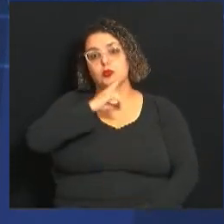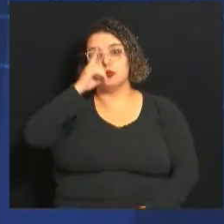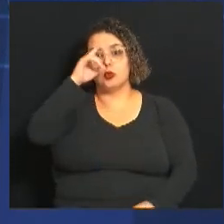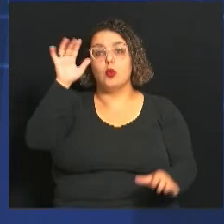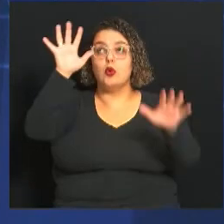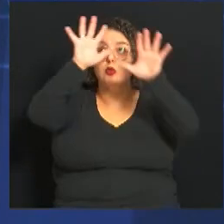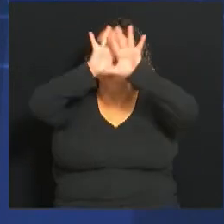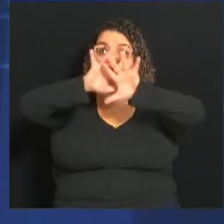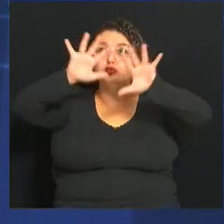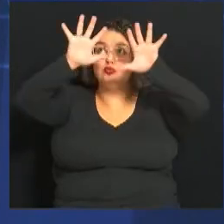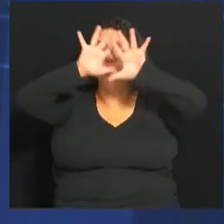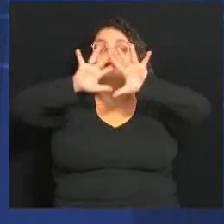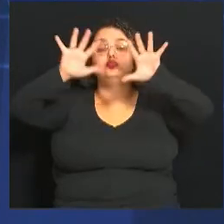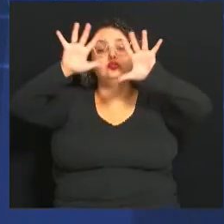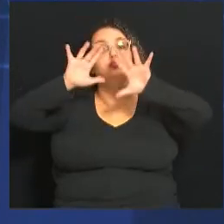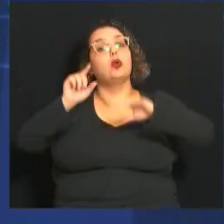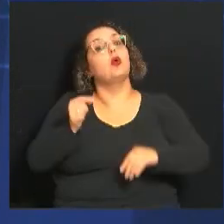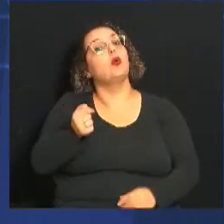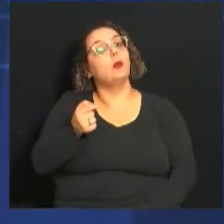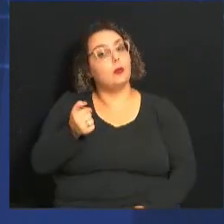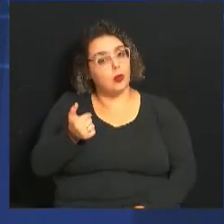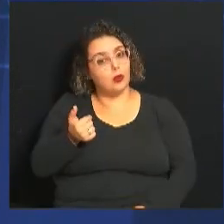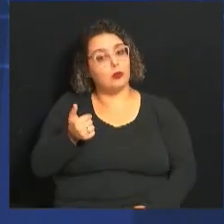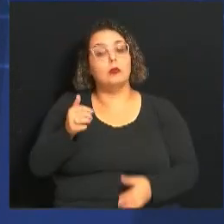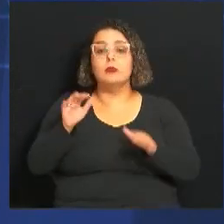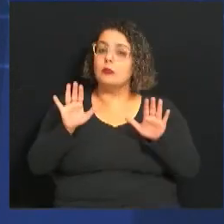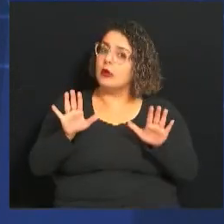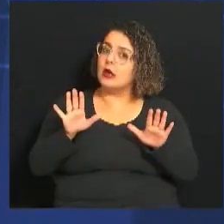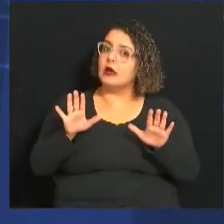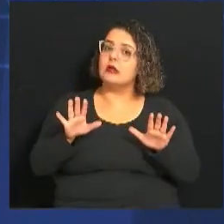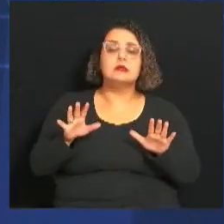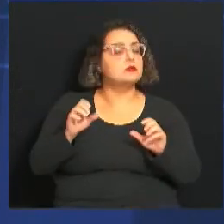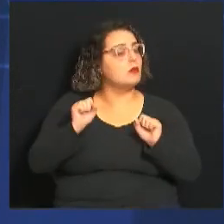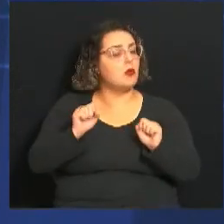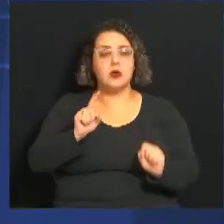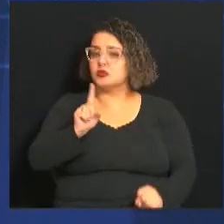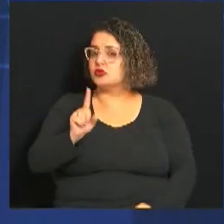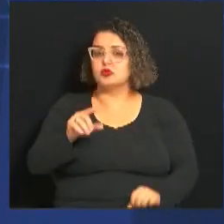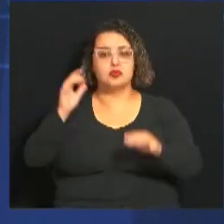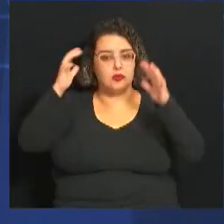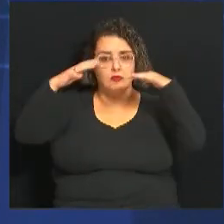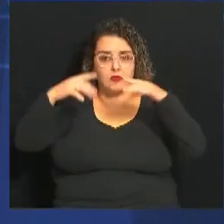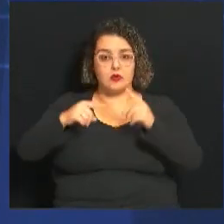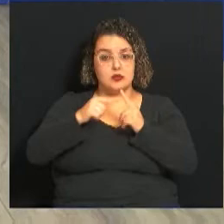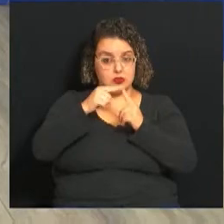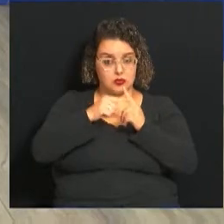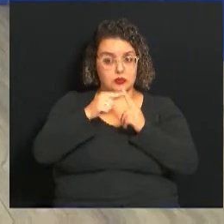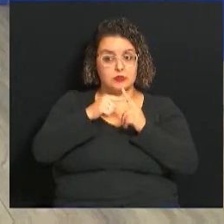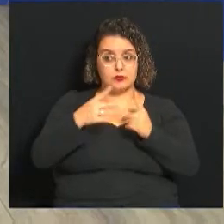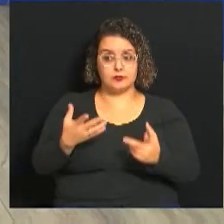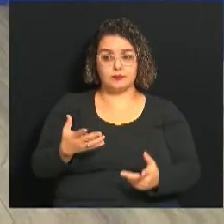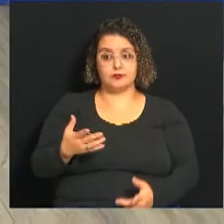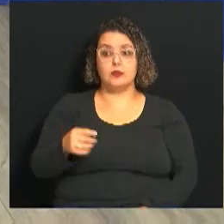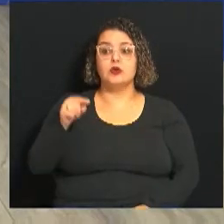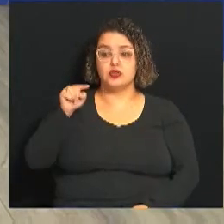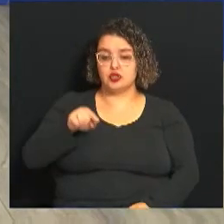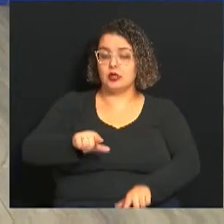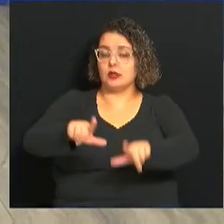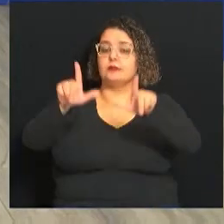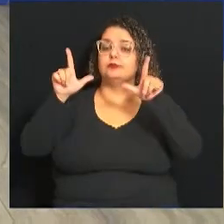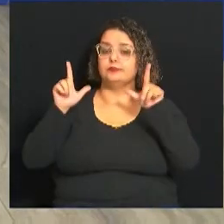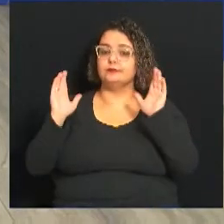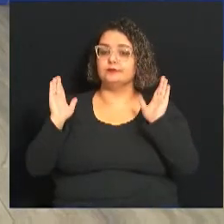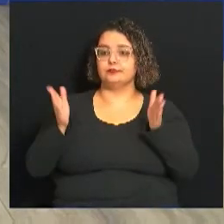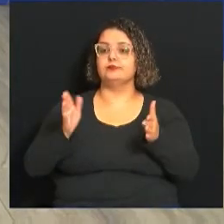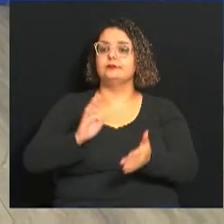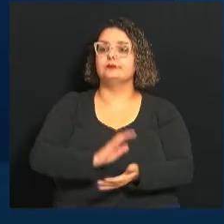nebulosidade aumenta um pouco, mas sem previsão de chuva. Vamos às temperaturas, então? Elas já estão aqui na minha tela, olha